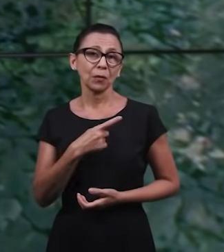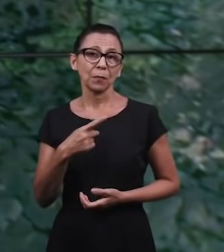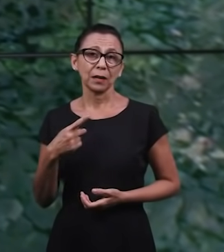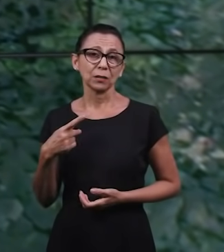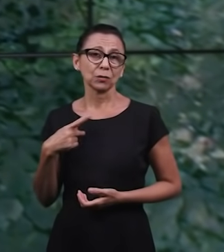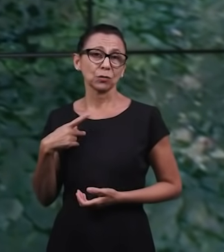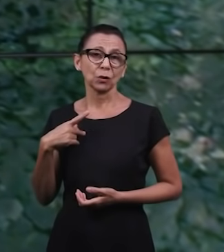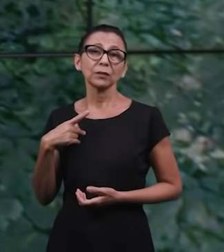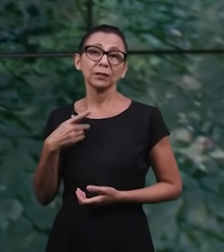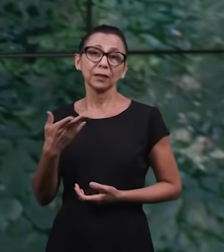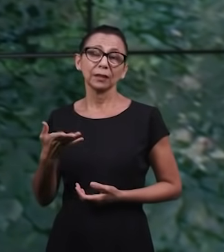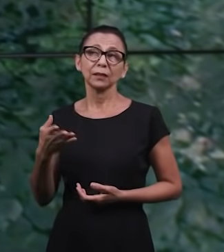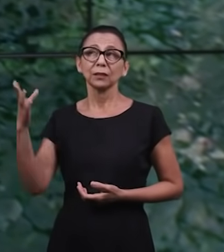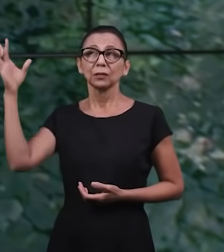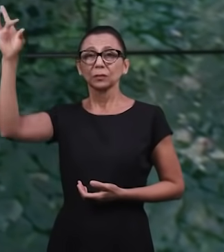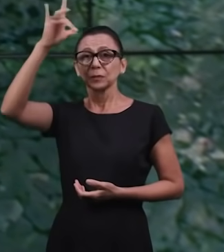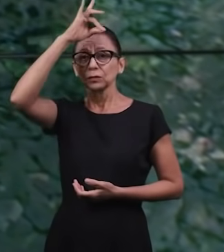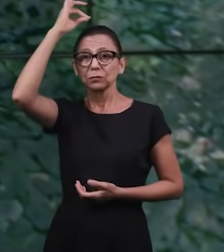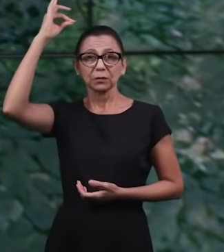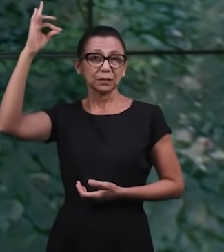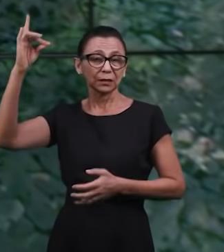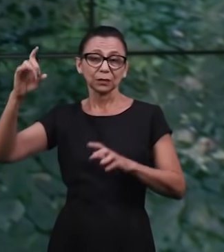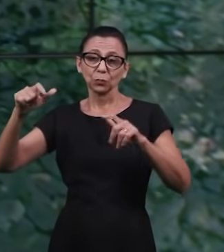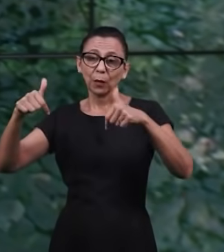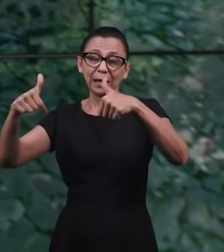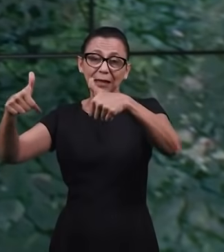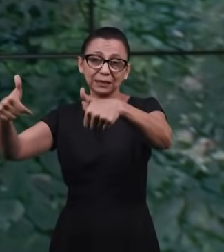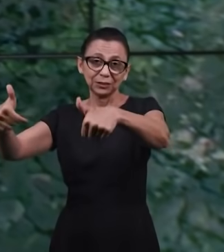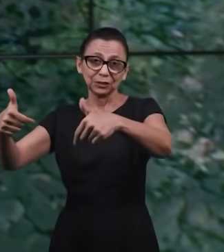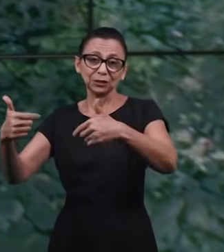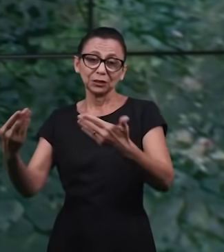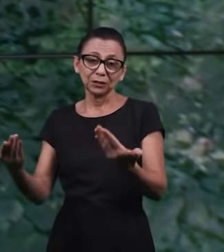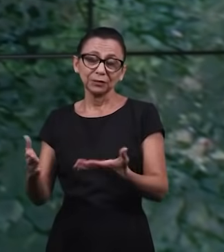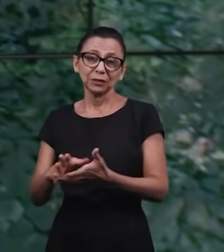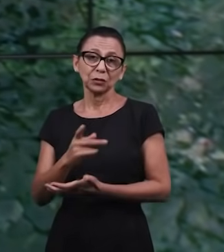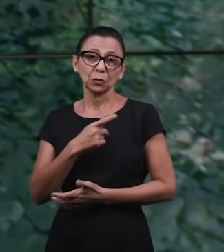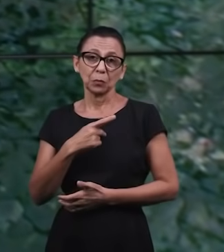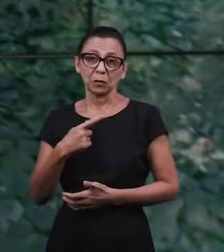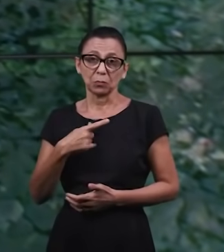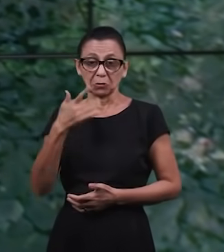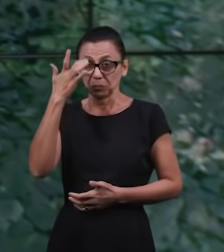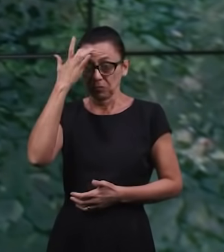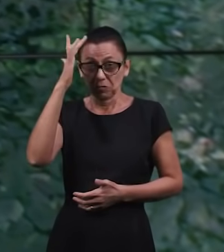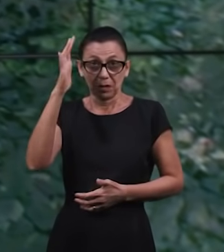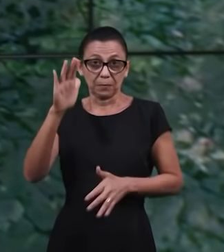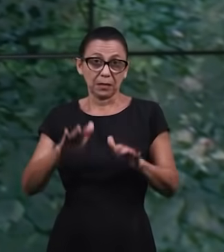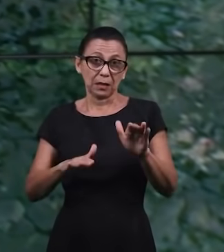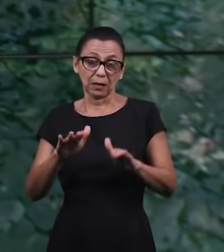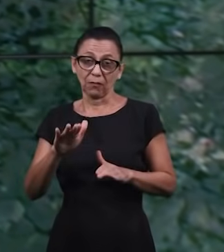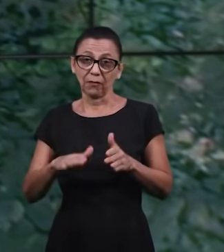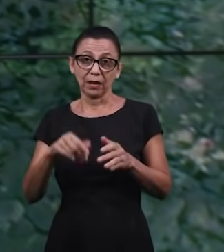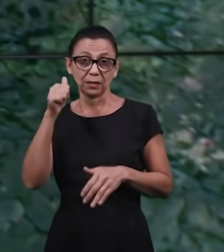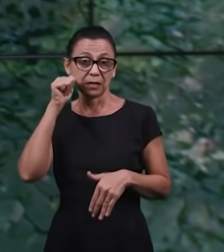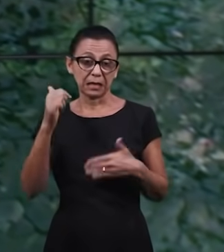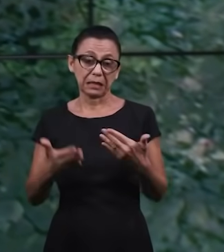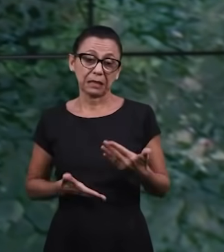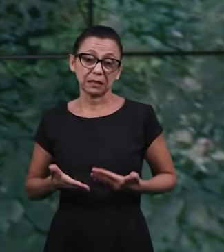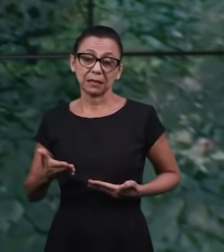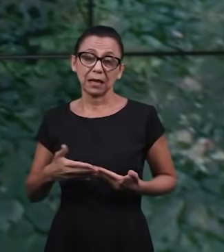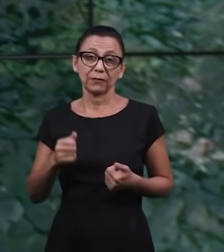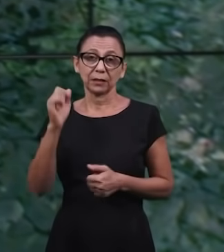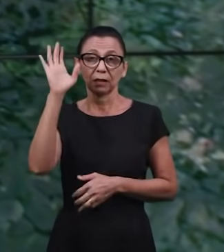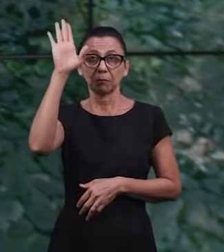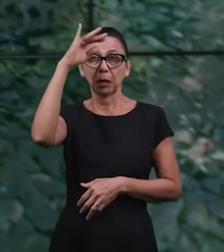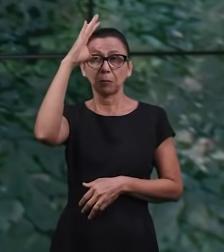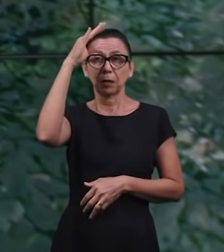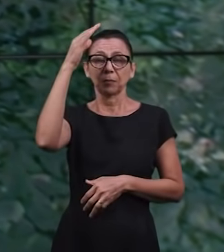foi movido pelo Espírito Santo para dar esse telefonema para uma irmã. Naquela circunstância, talvez até ele nem sabia, mas ele fez a pergunta